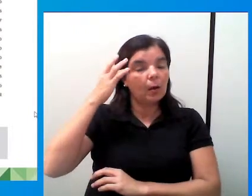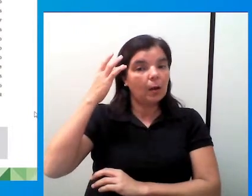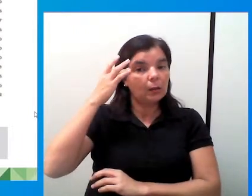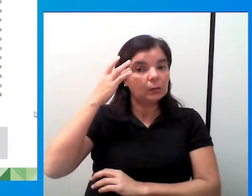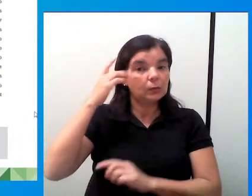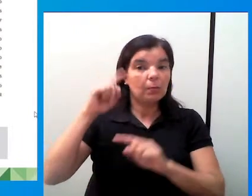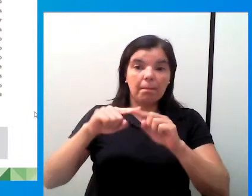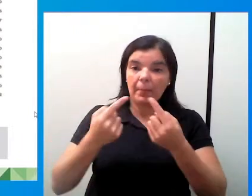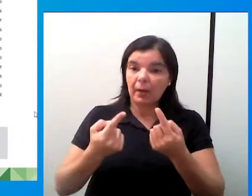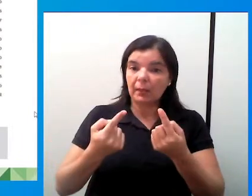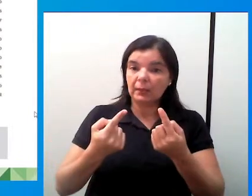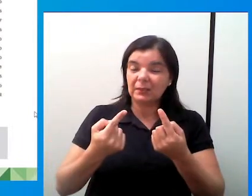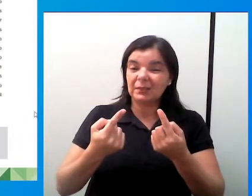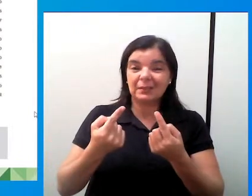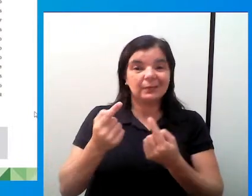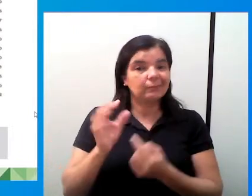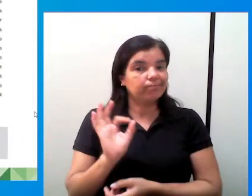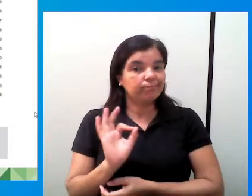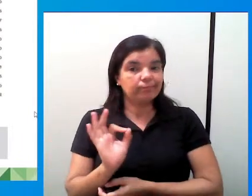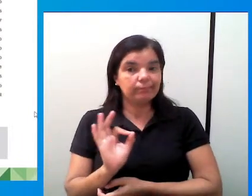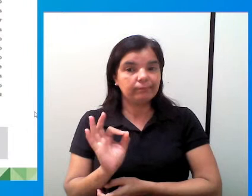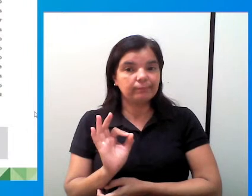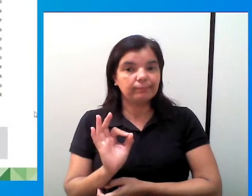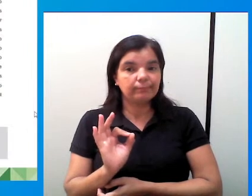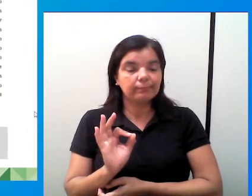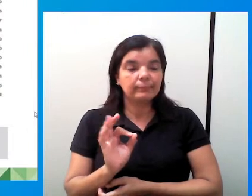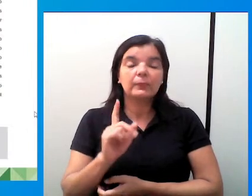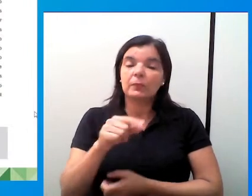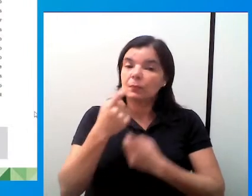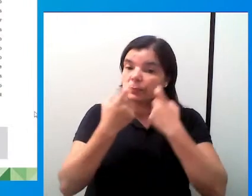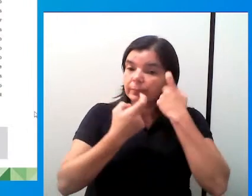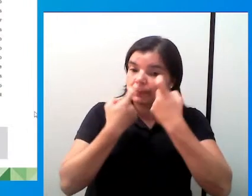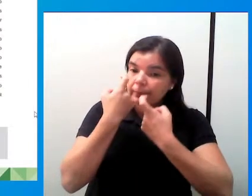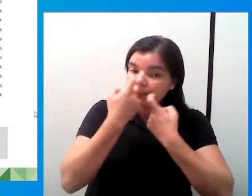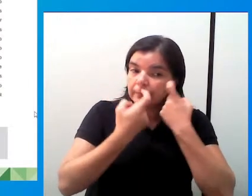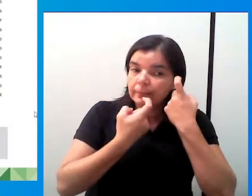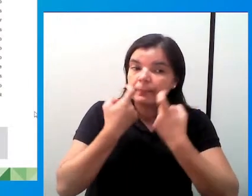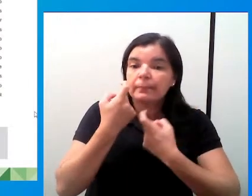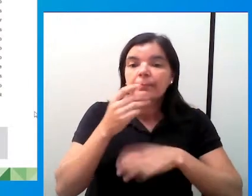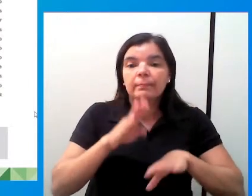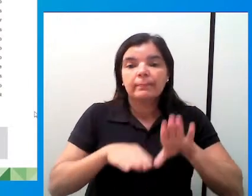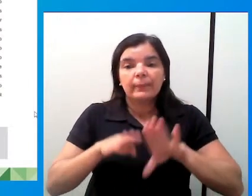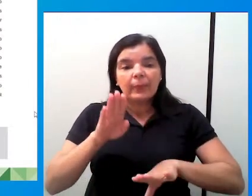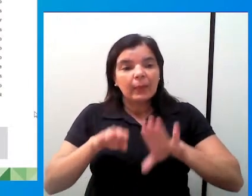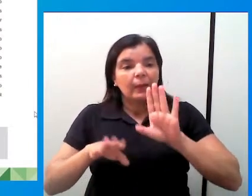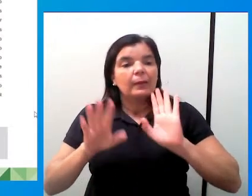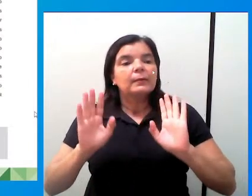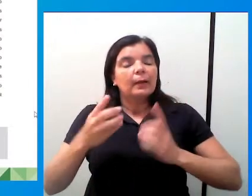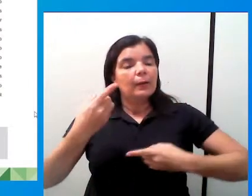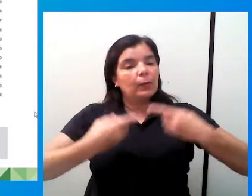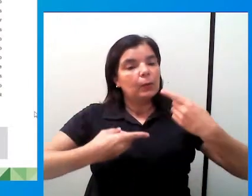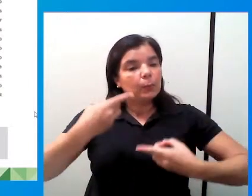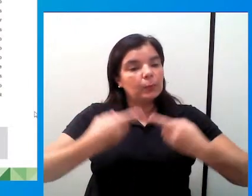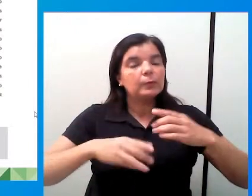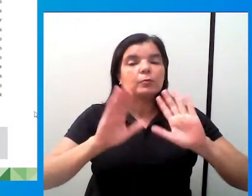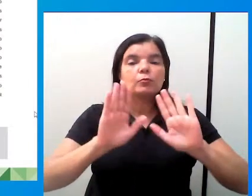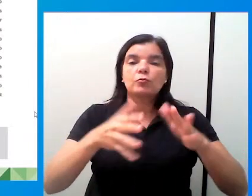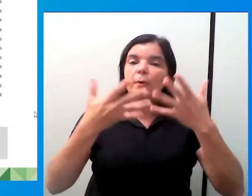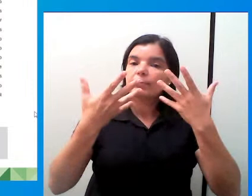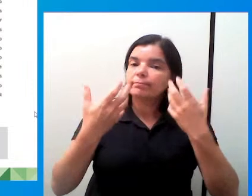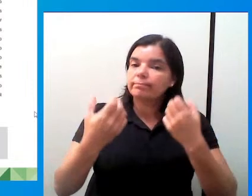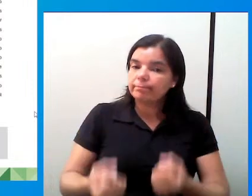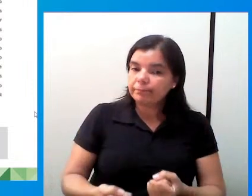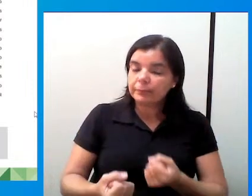extensionistas, mas não são. Tá? Então, é uma preocupação que aí vai depender também das políticas já aprovadas e